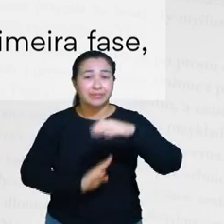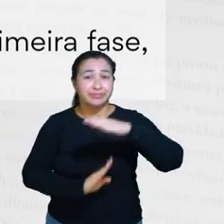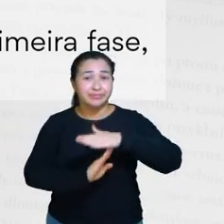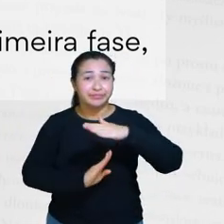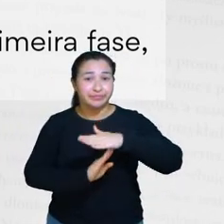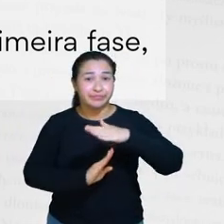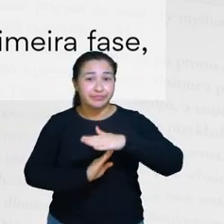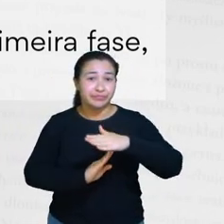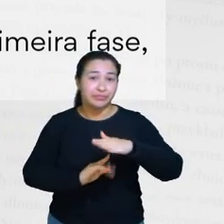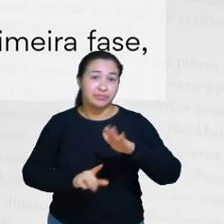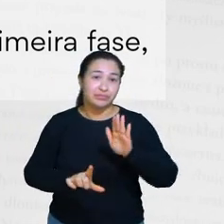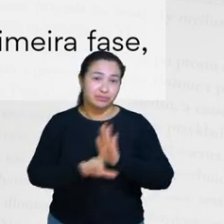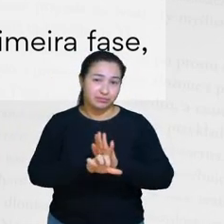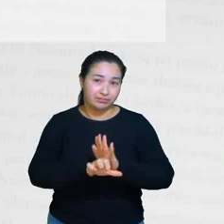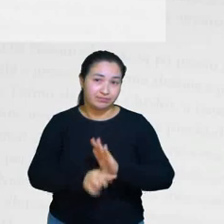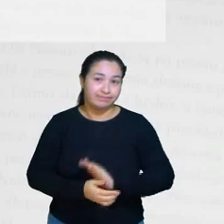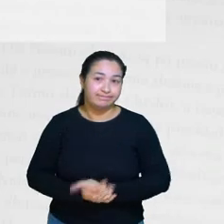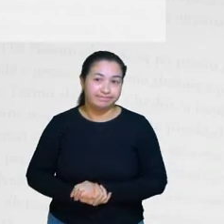legislação